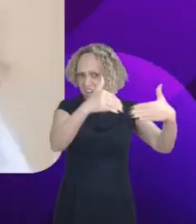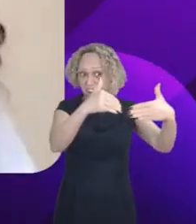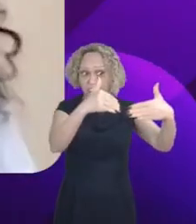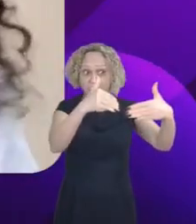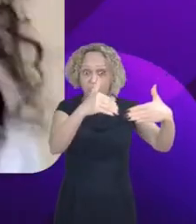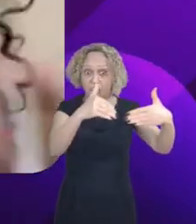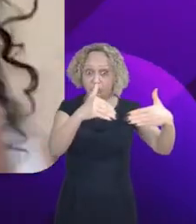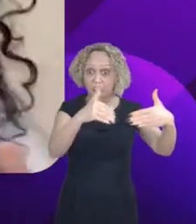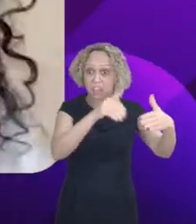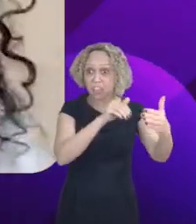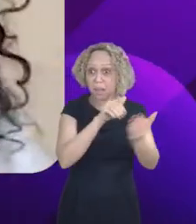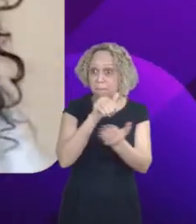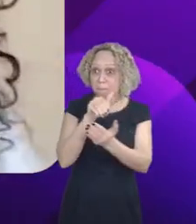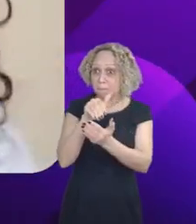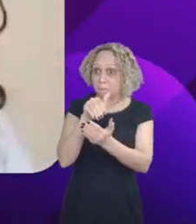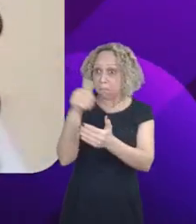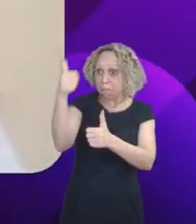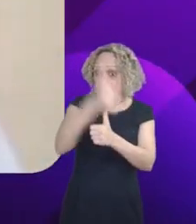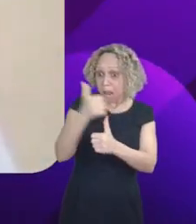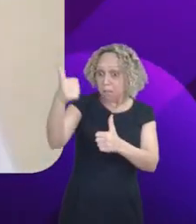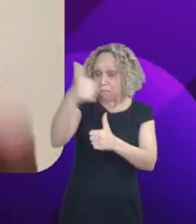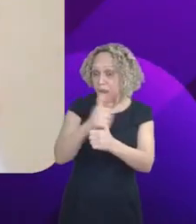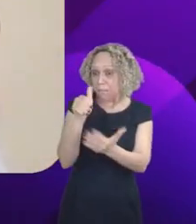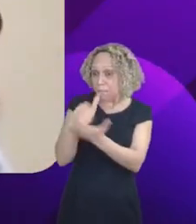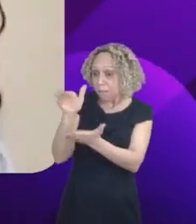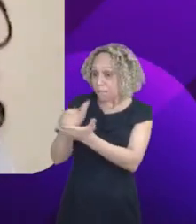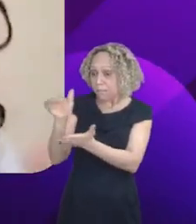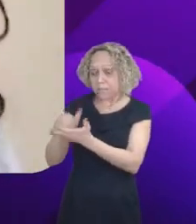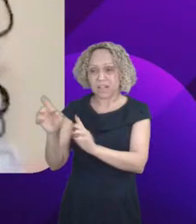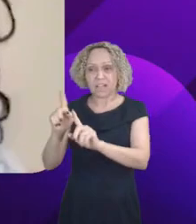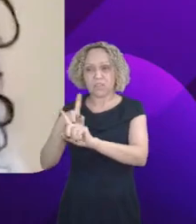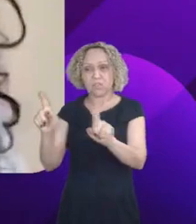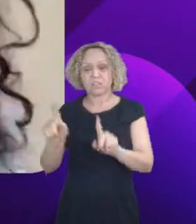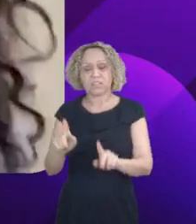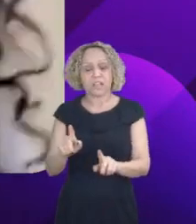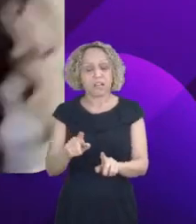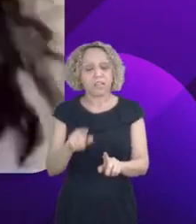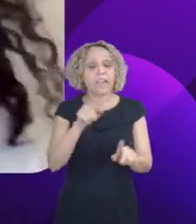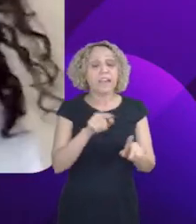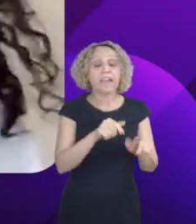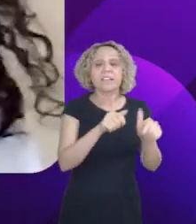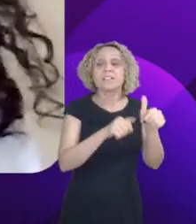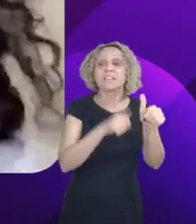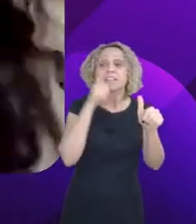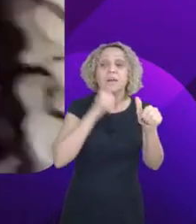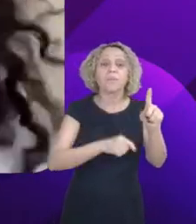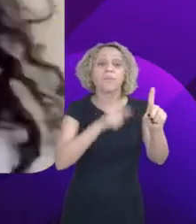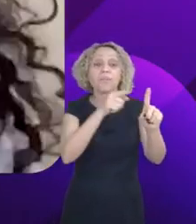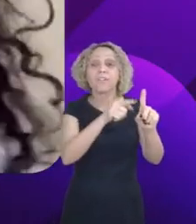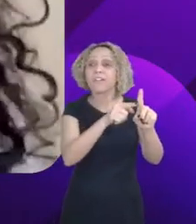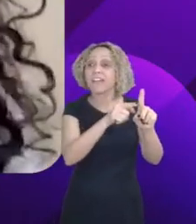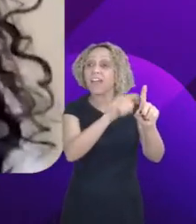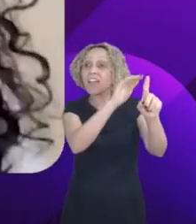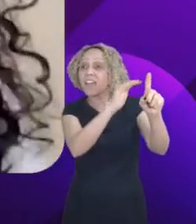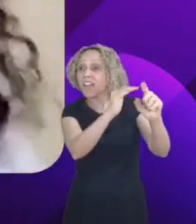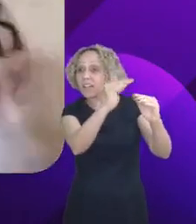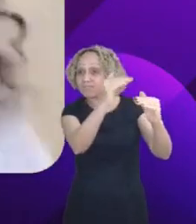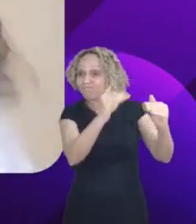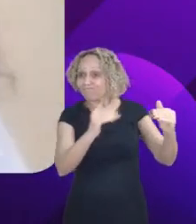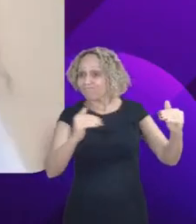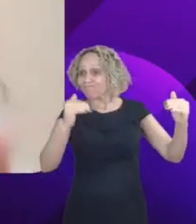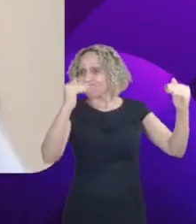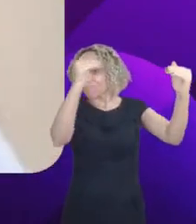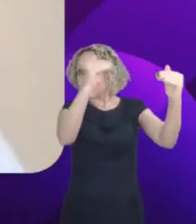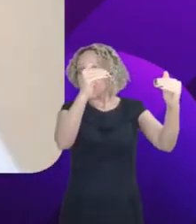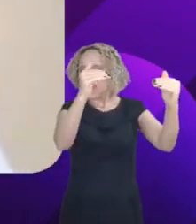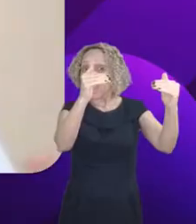a luz e mostra o caminho. E diz, e convoca a todas e todas nós, venham. Esse é o caminho. Eu não estou